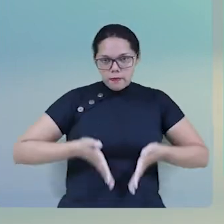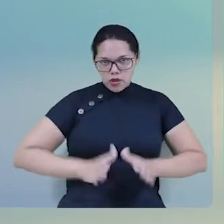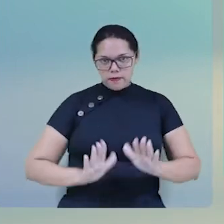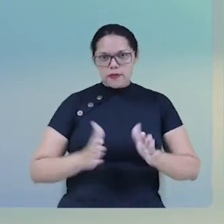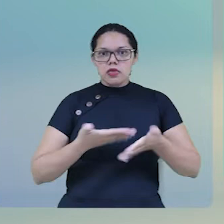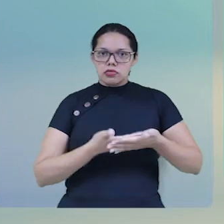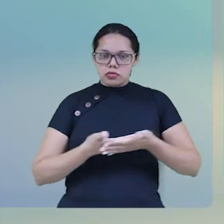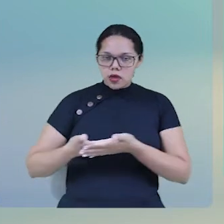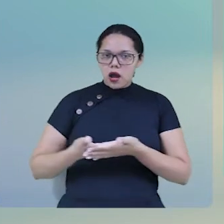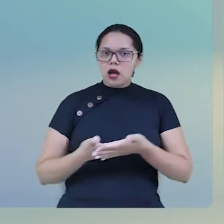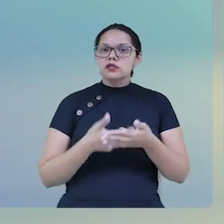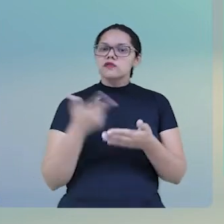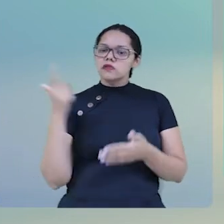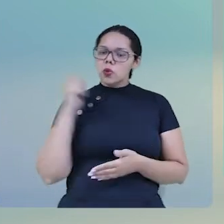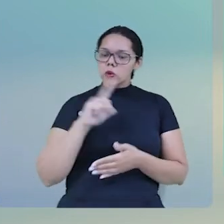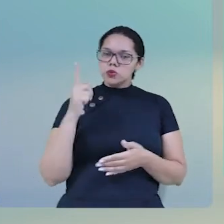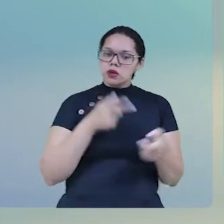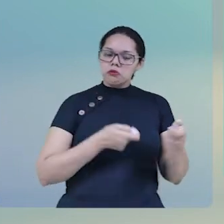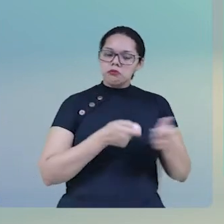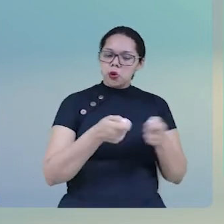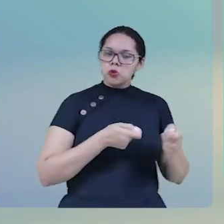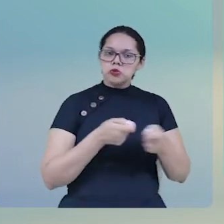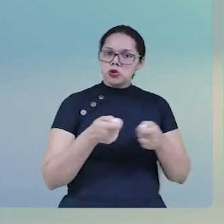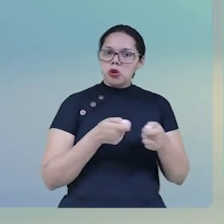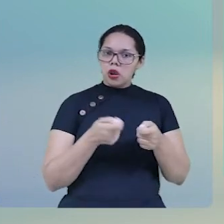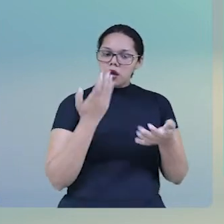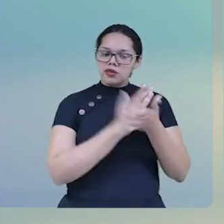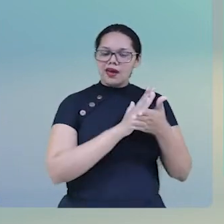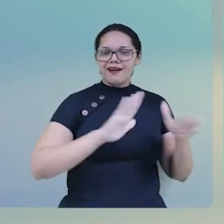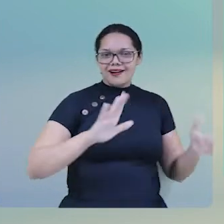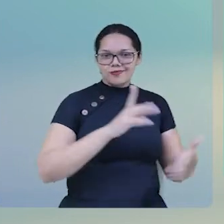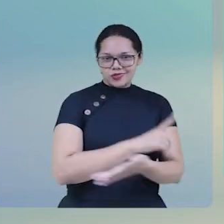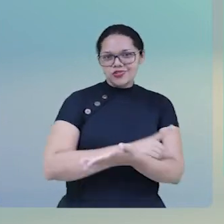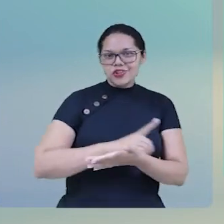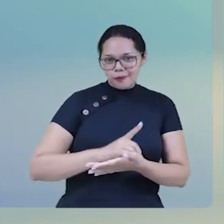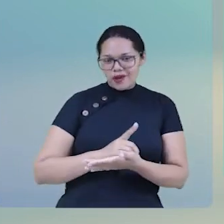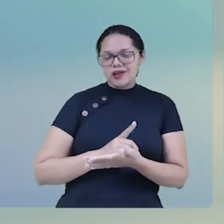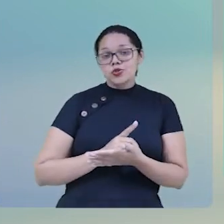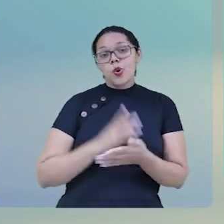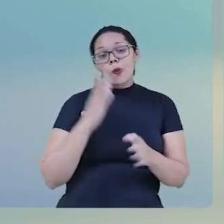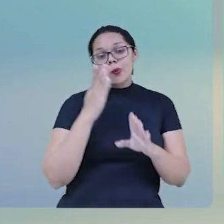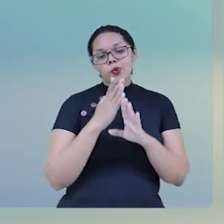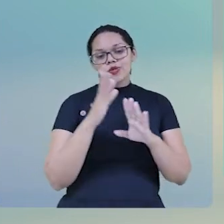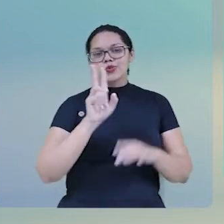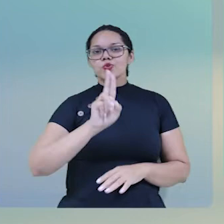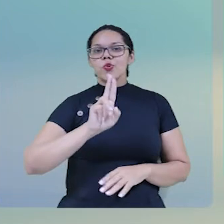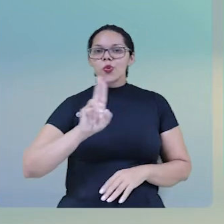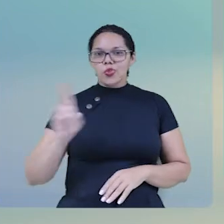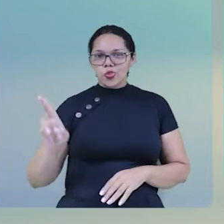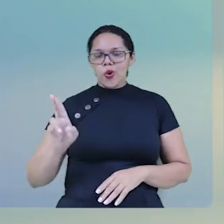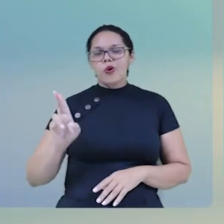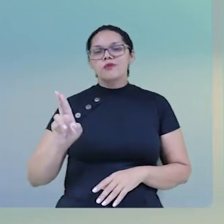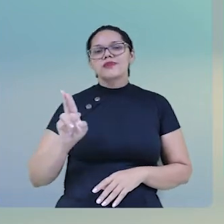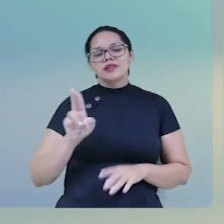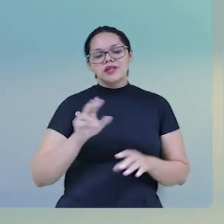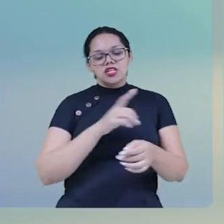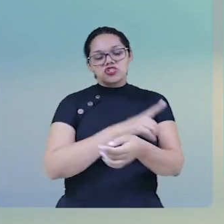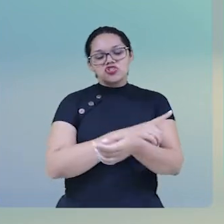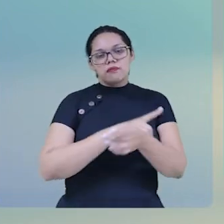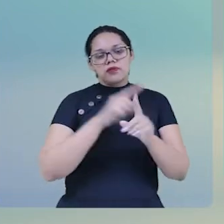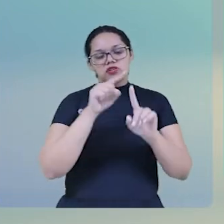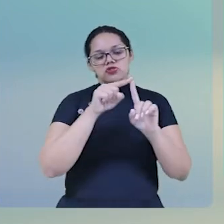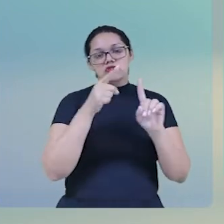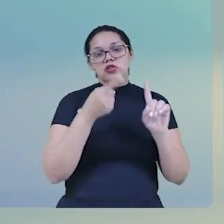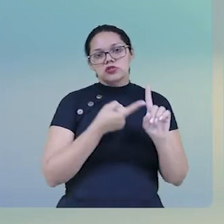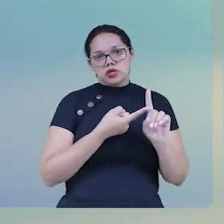gestação, você controla os níveis de açúcar no sangue e você elimina essa diabetes, por isso que ela é chamada de diabetes